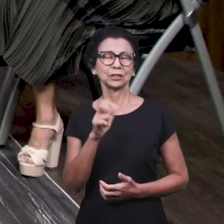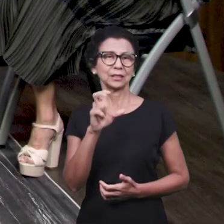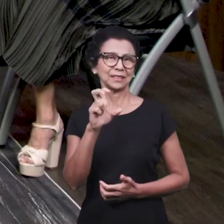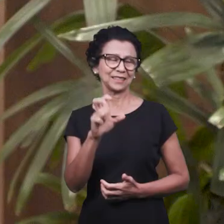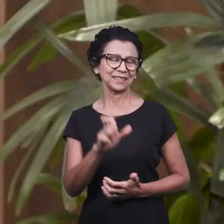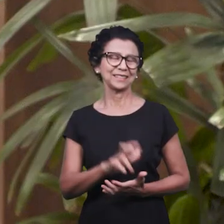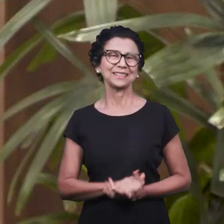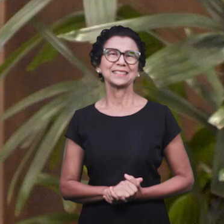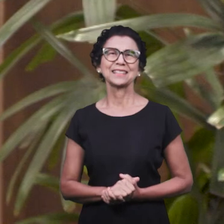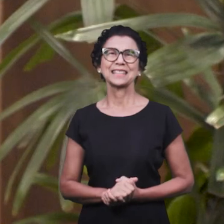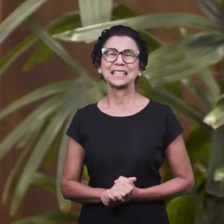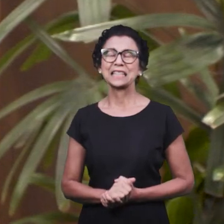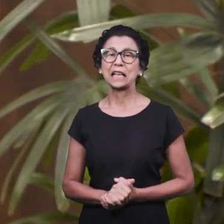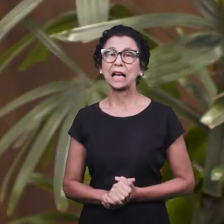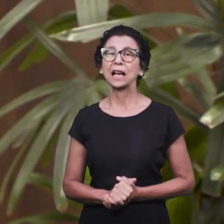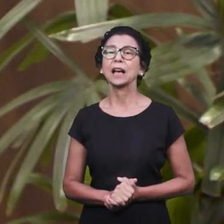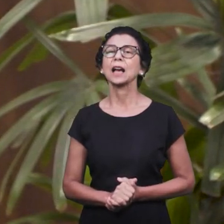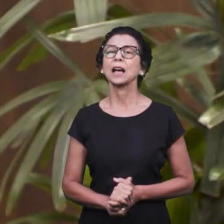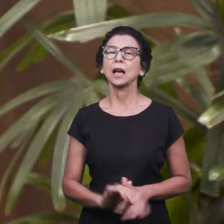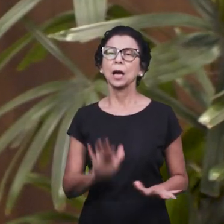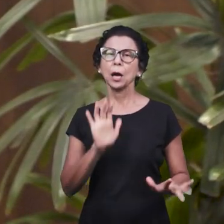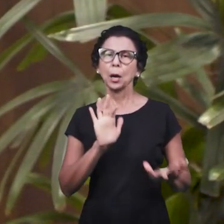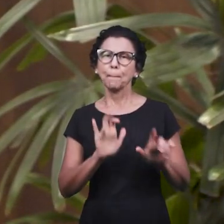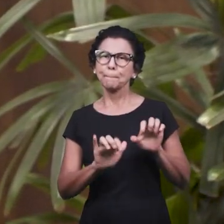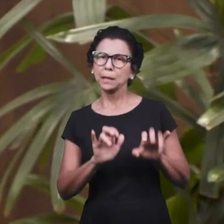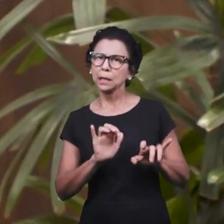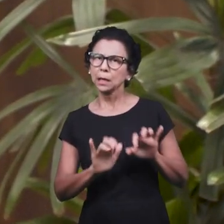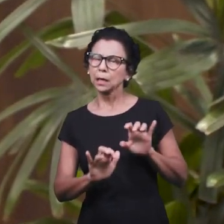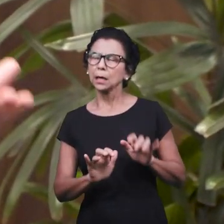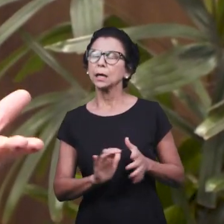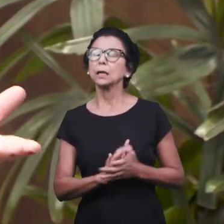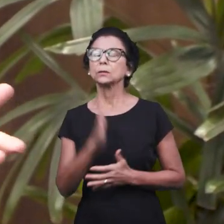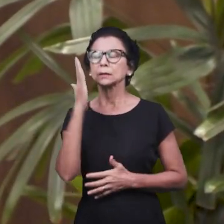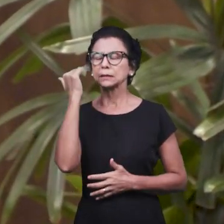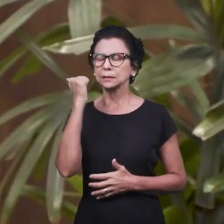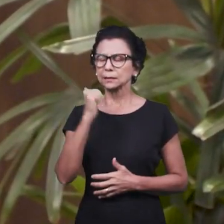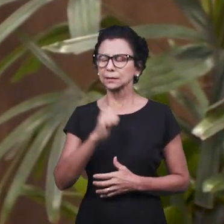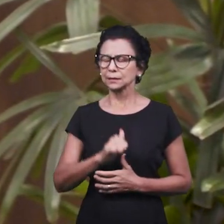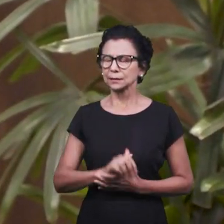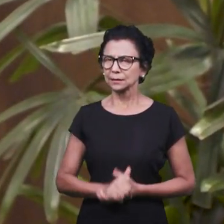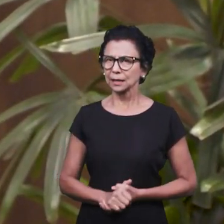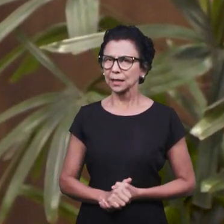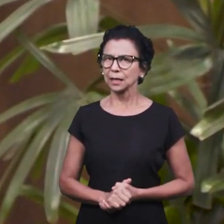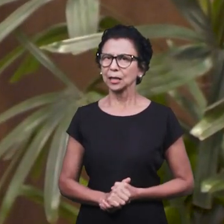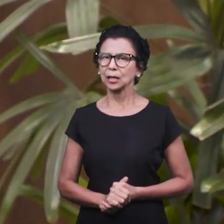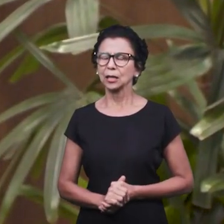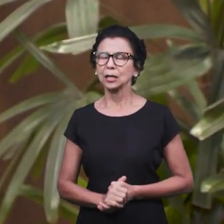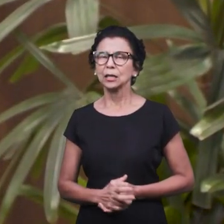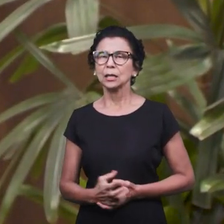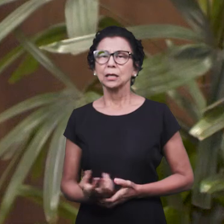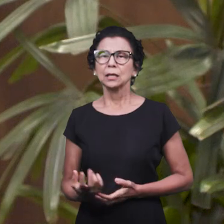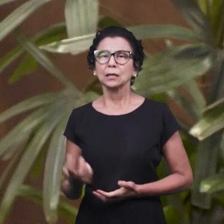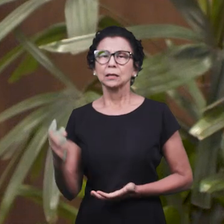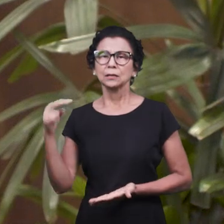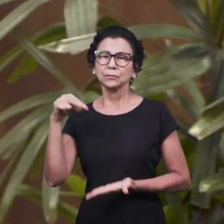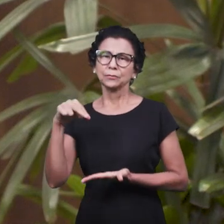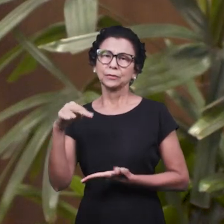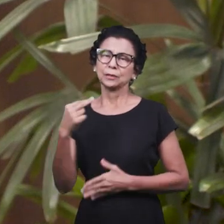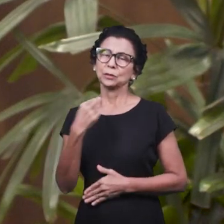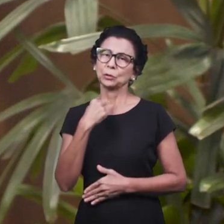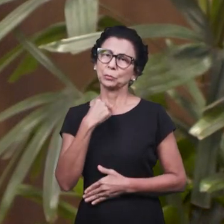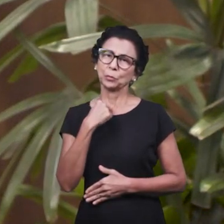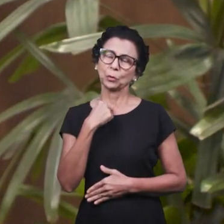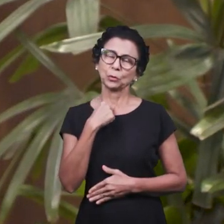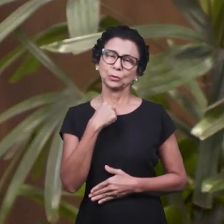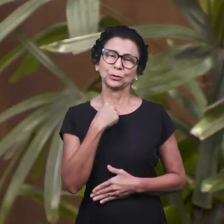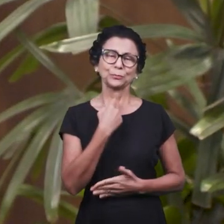não pôde estar aqui por conta dos estudos, Sim, mas está conosco, assistindo,